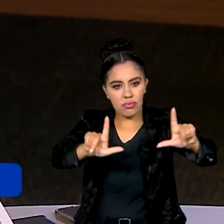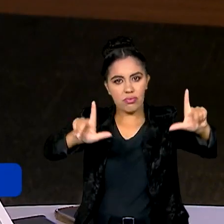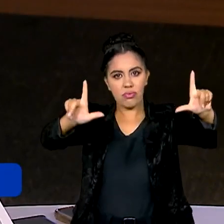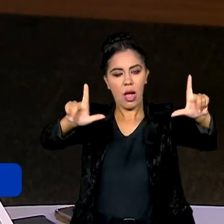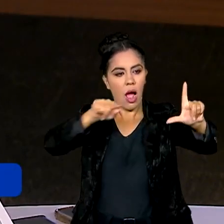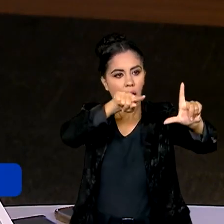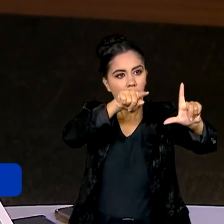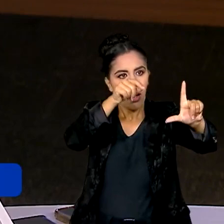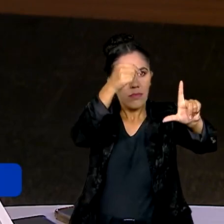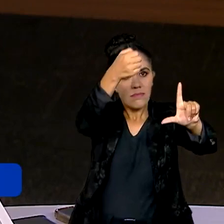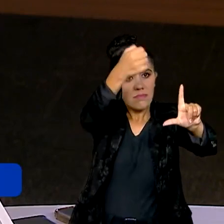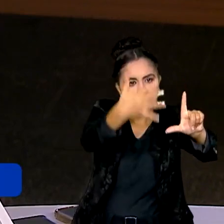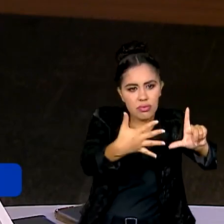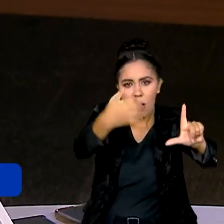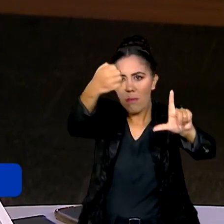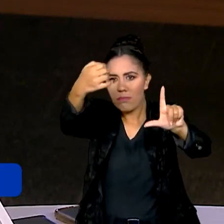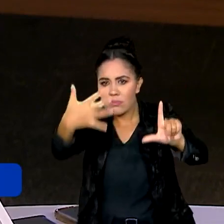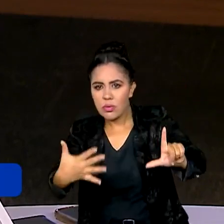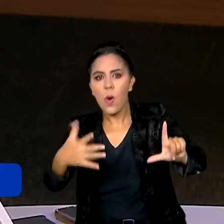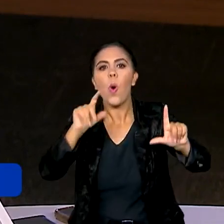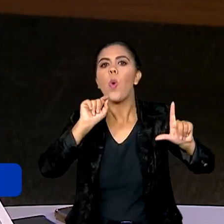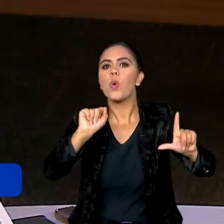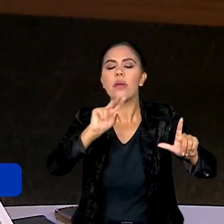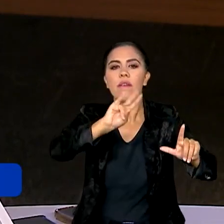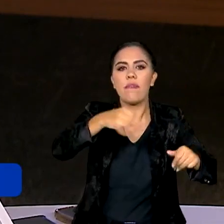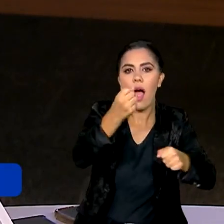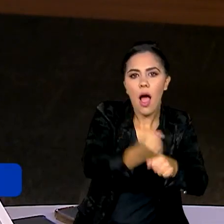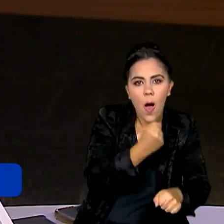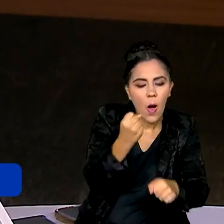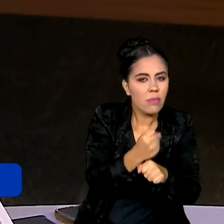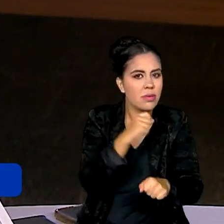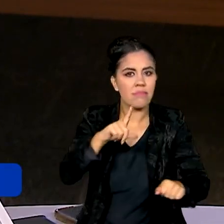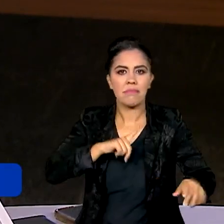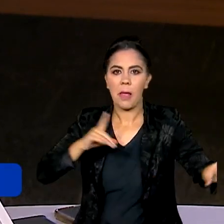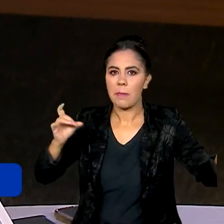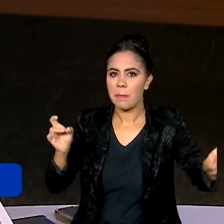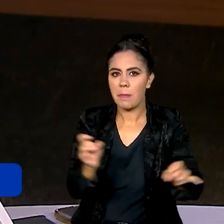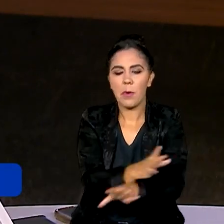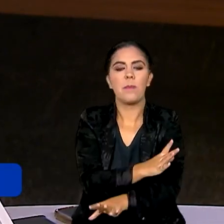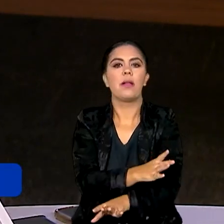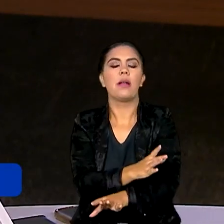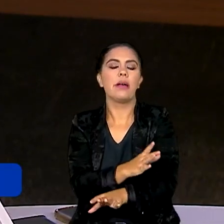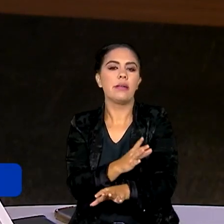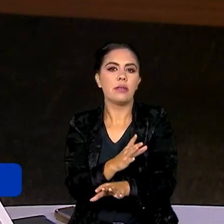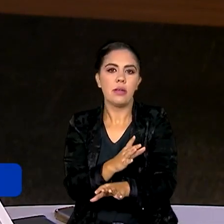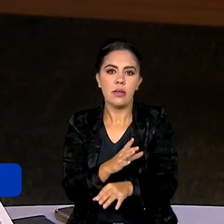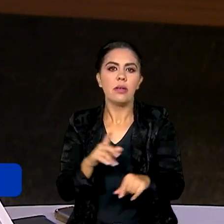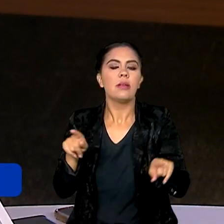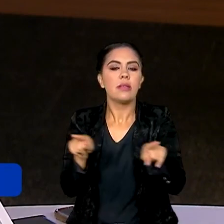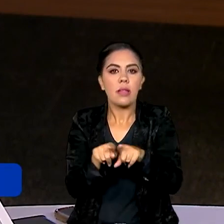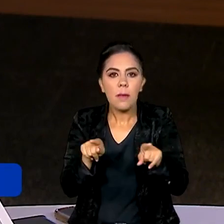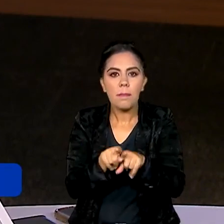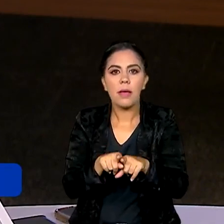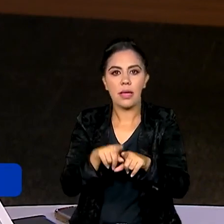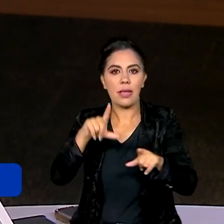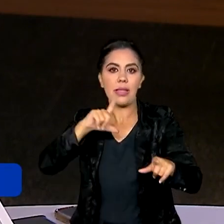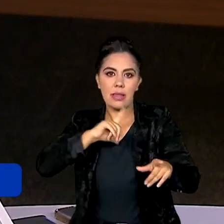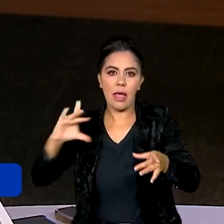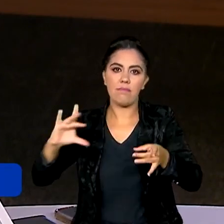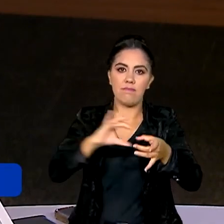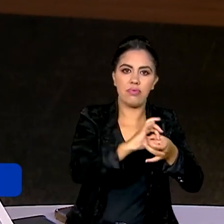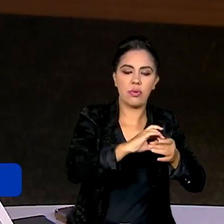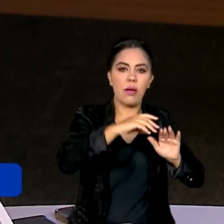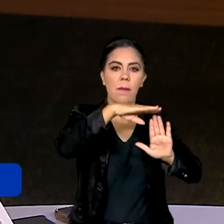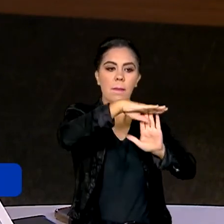tem naquela cidade. Se você clicar por estado, também vem tudo que está no estado. selecionado do PAC. O que